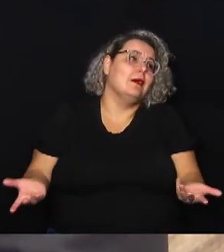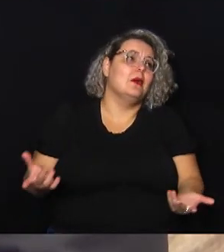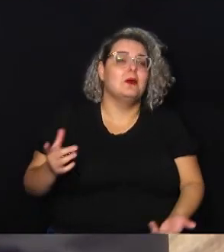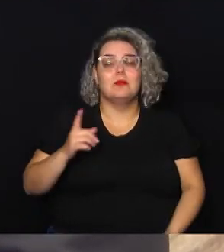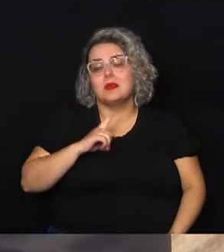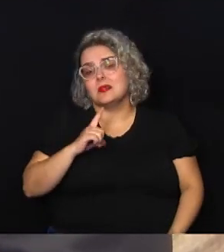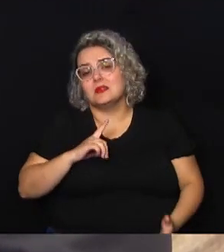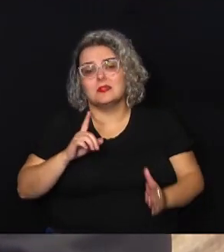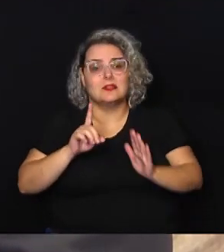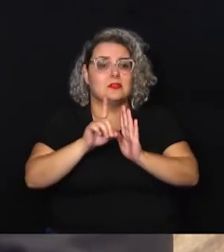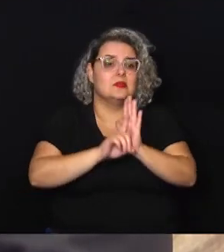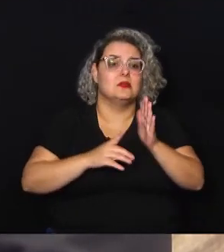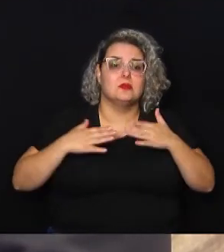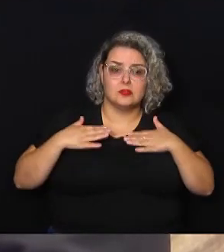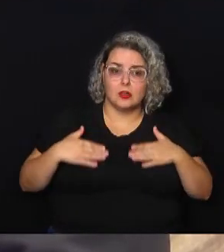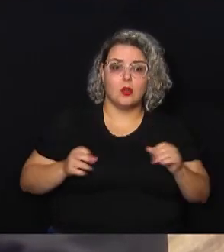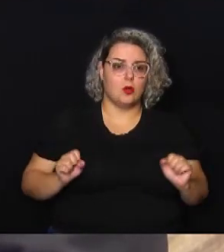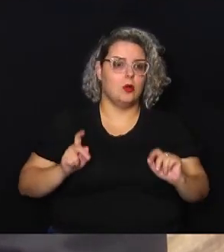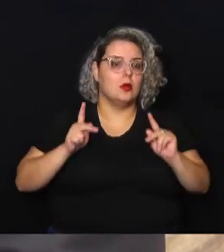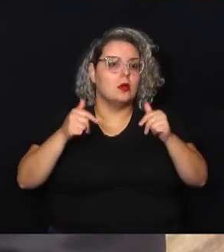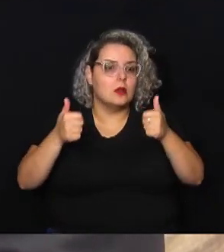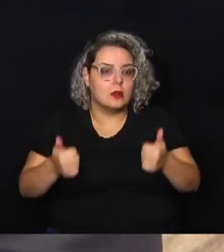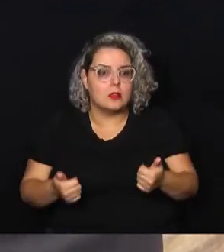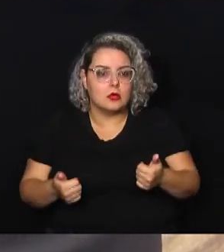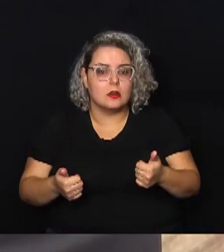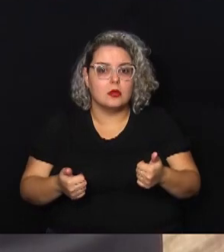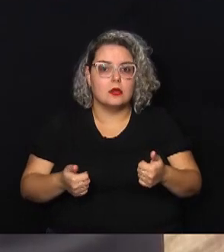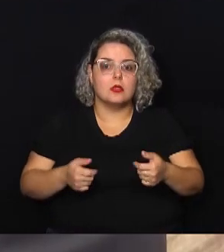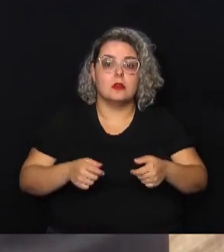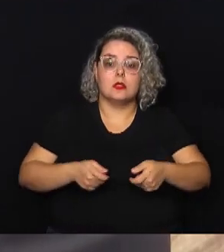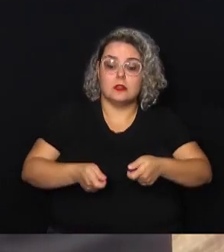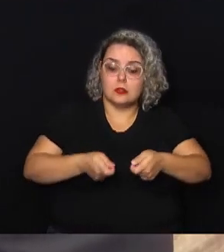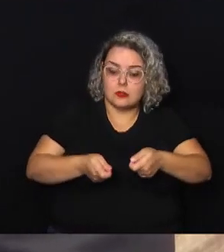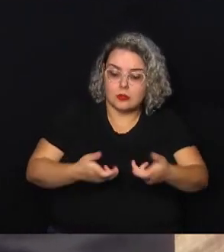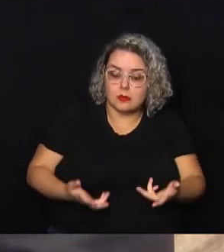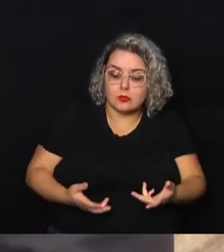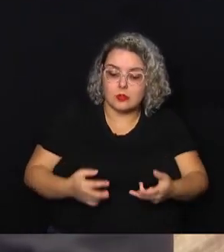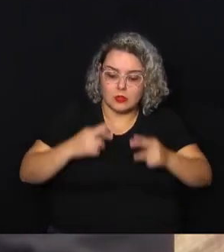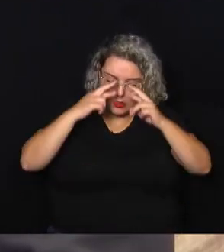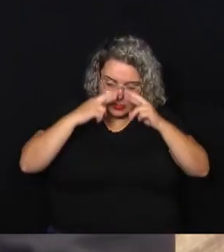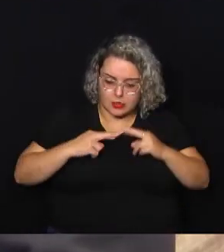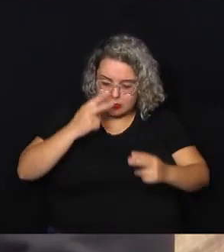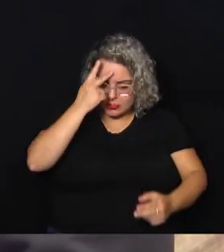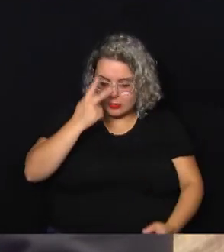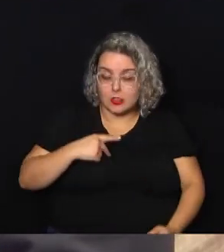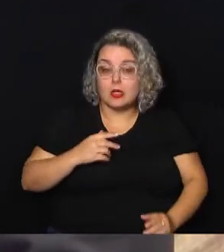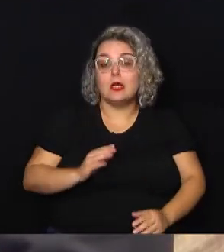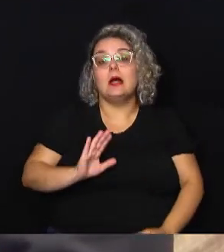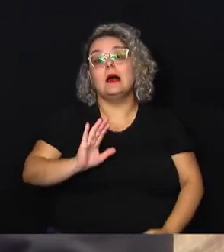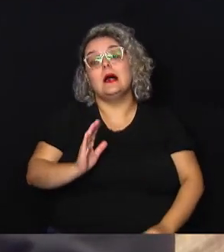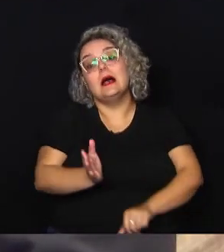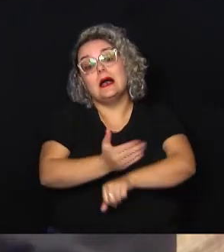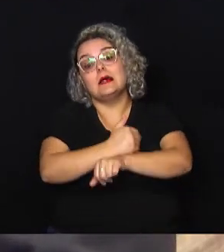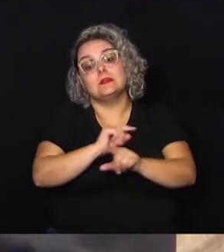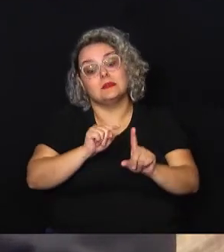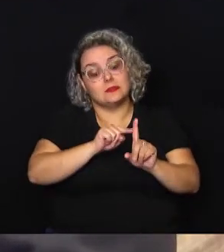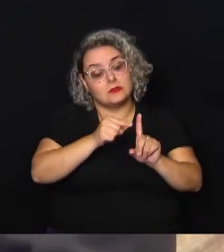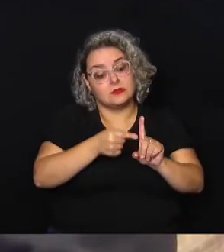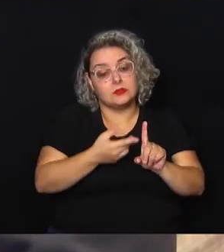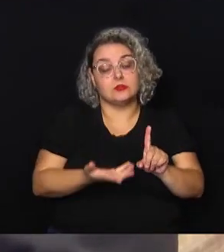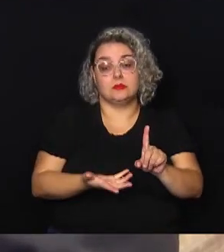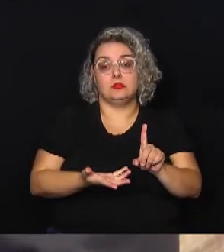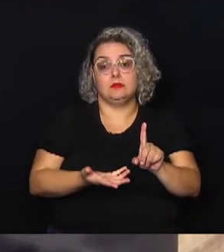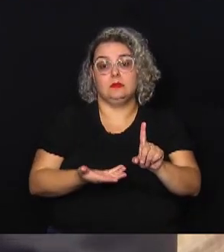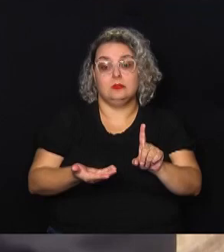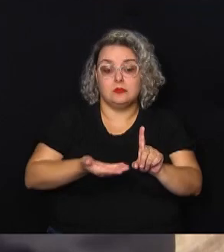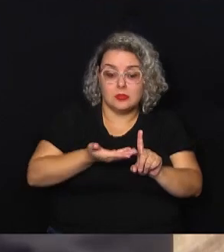que ter direito sobre o nosso corpo tá bom então se polisse se respeite antes de você gerar uma vida porque a partir do momento que você